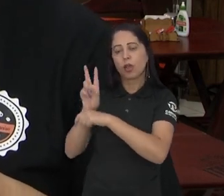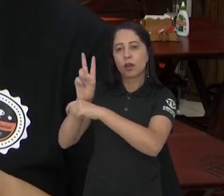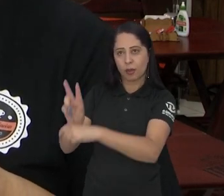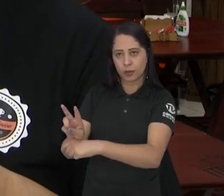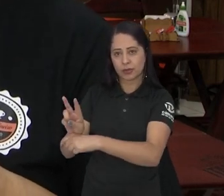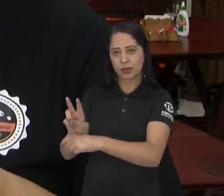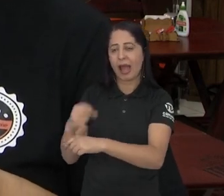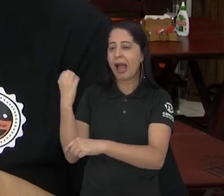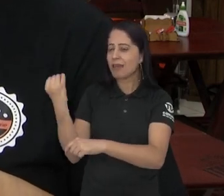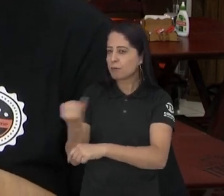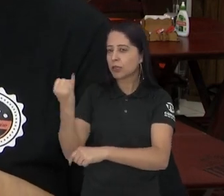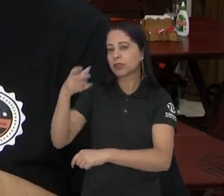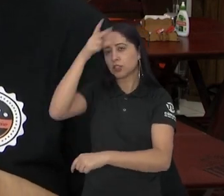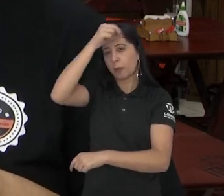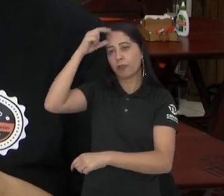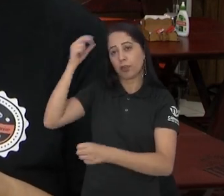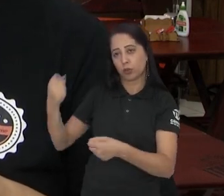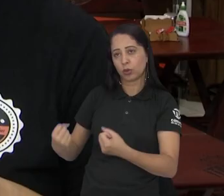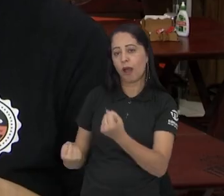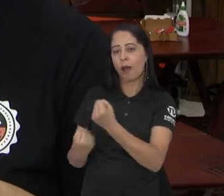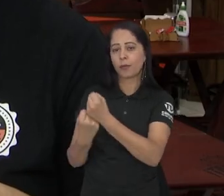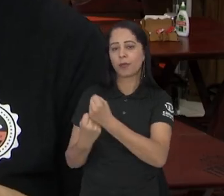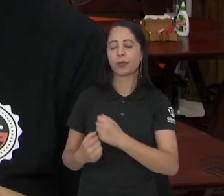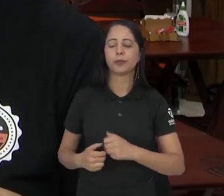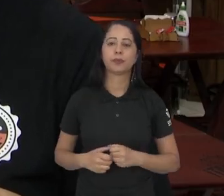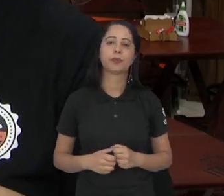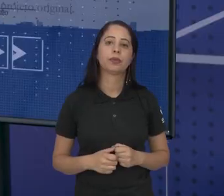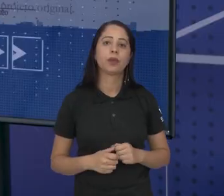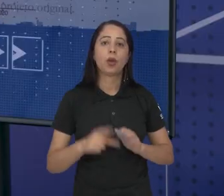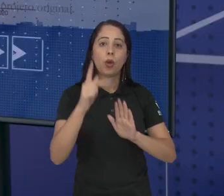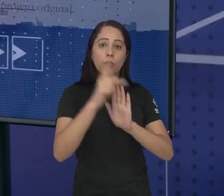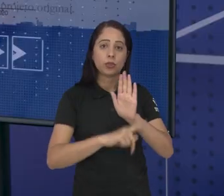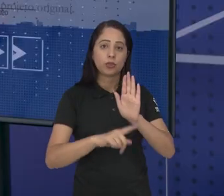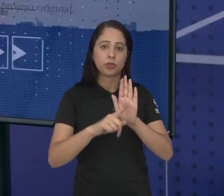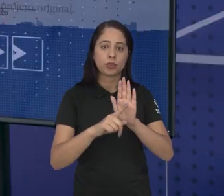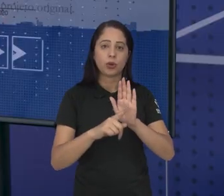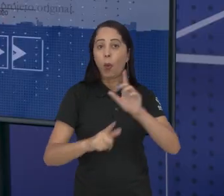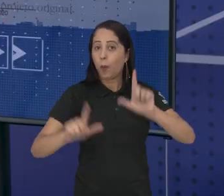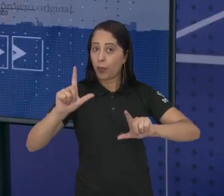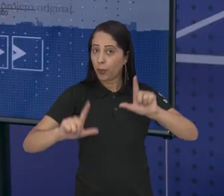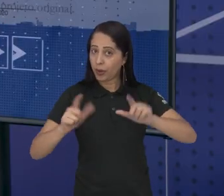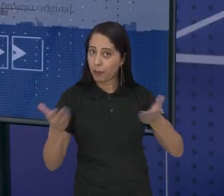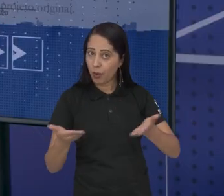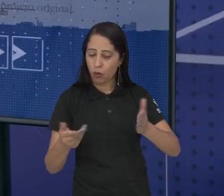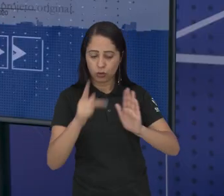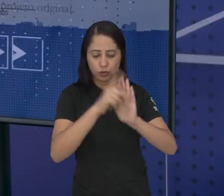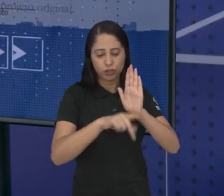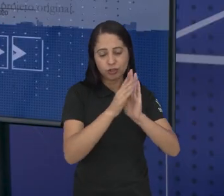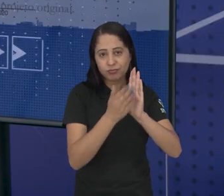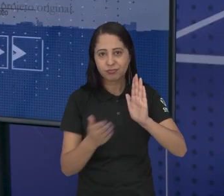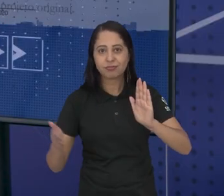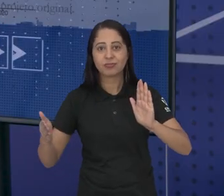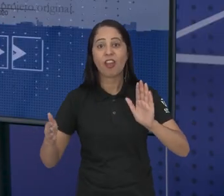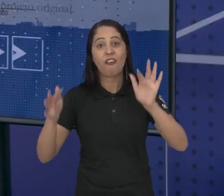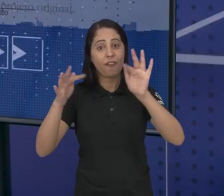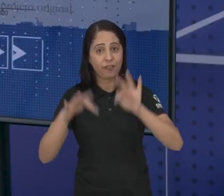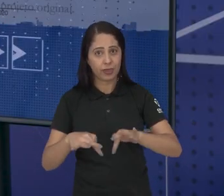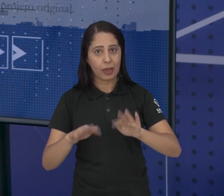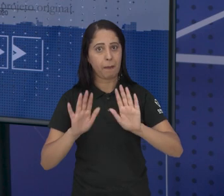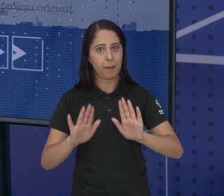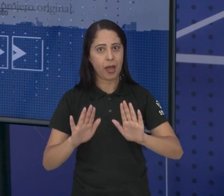Comerciantes eu não sei como funciona mas eu acredito que é importante Sim esse apoio na prefeitura pessoal o trementando de hoje fica por aqui mas